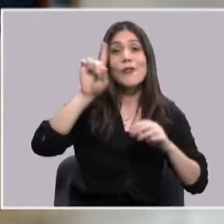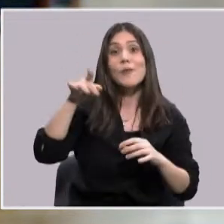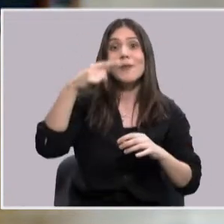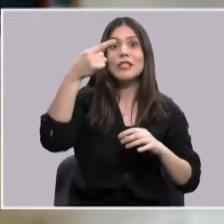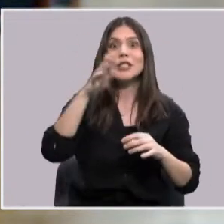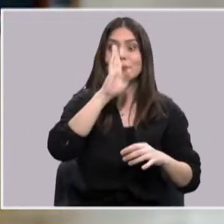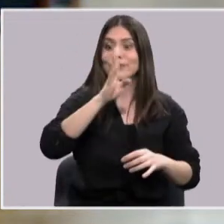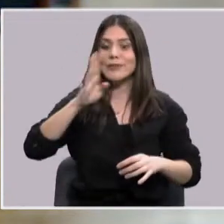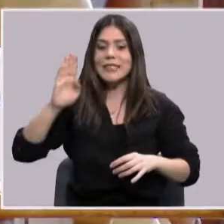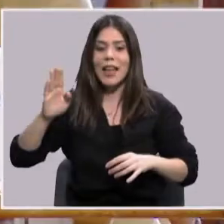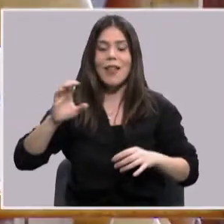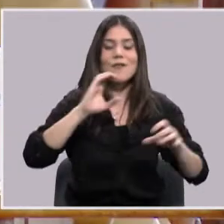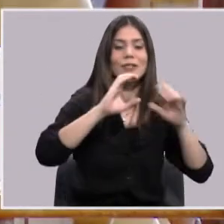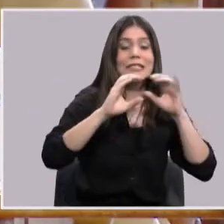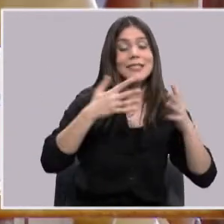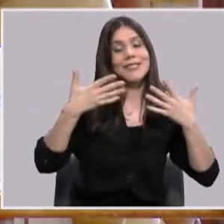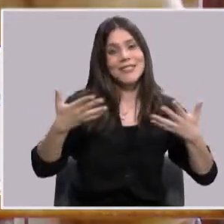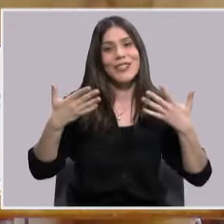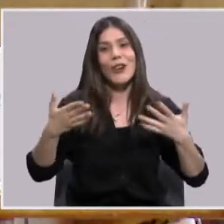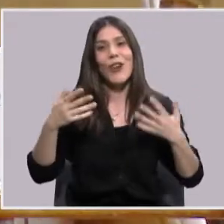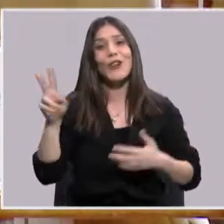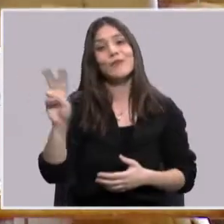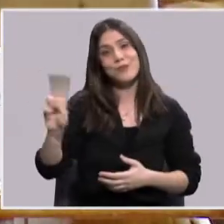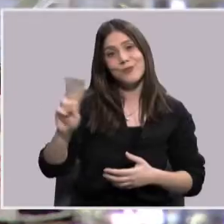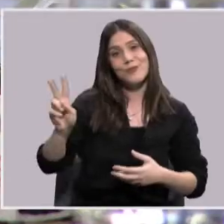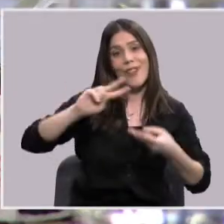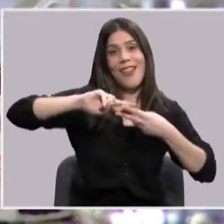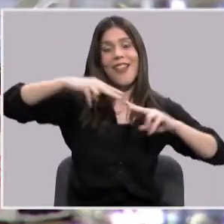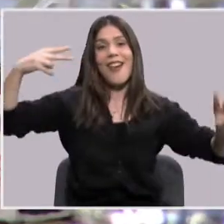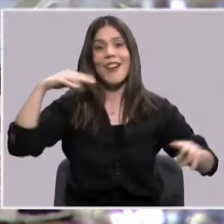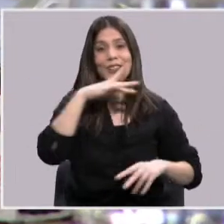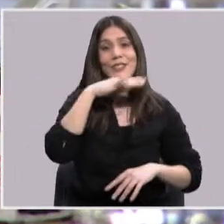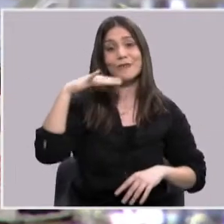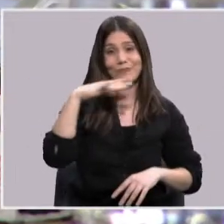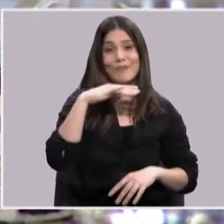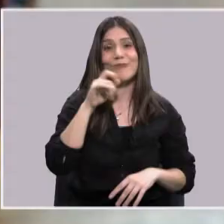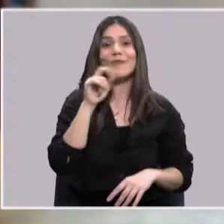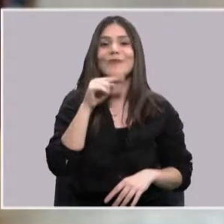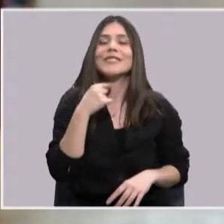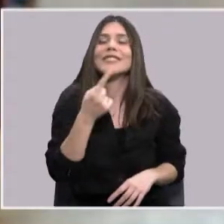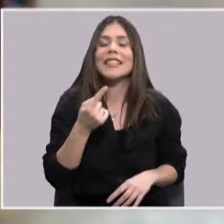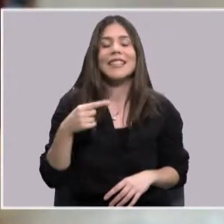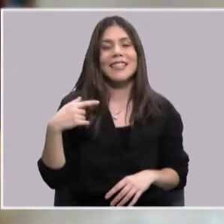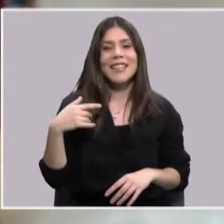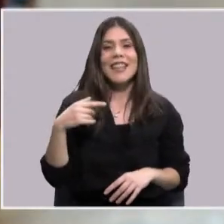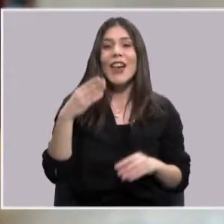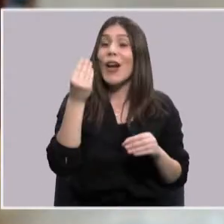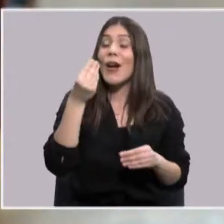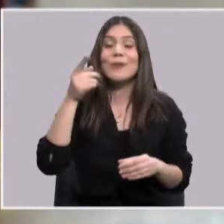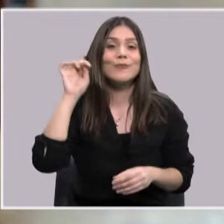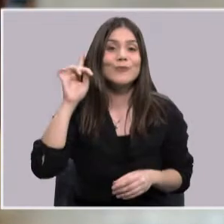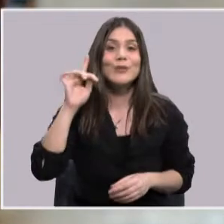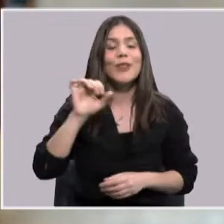para a prática o que estava a aprender e atualmente sou vereadora da Câmara Municipal de Sintra e posso dizer